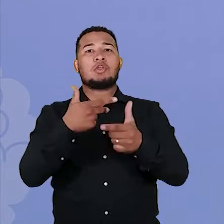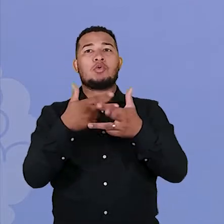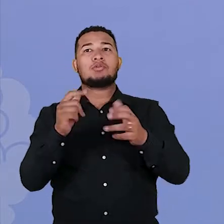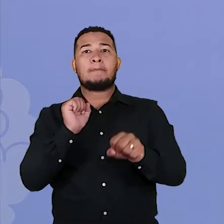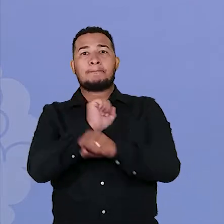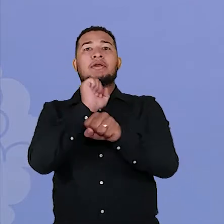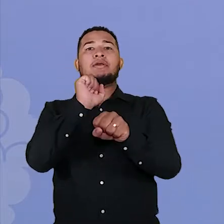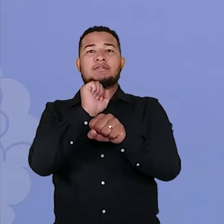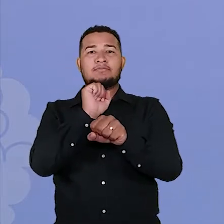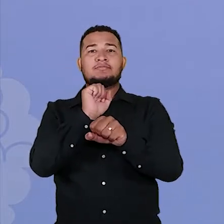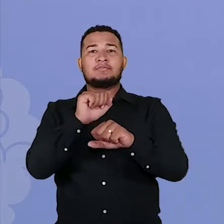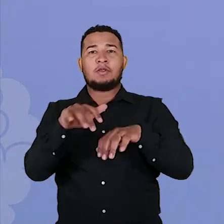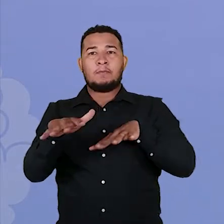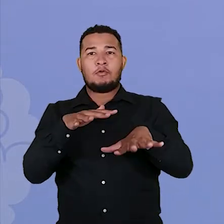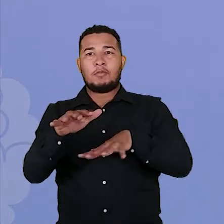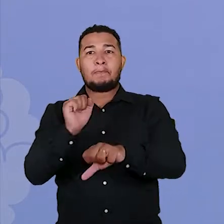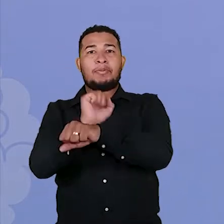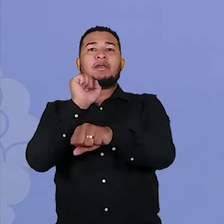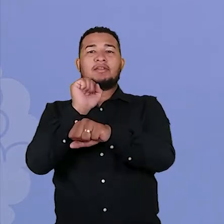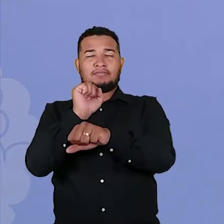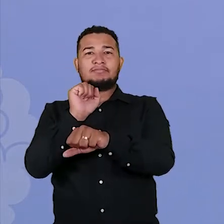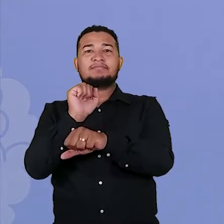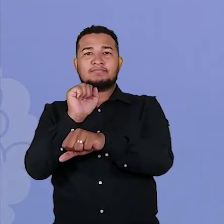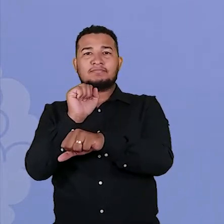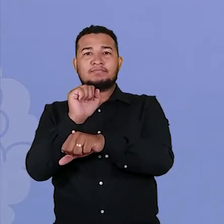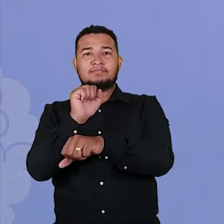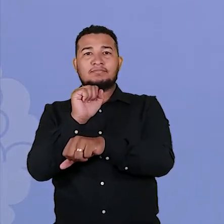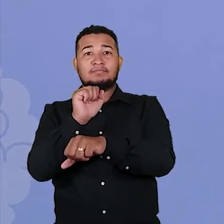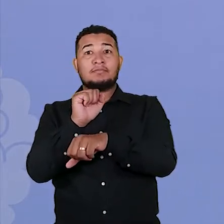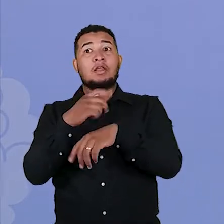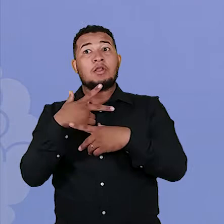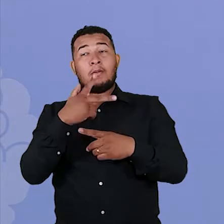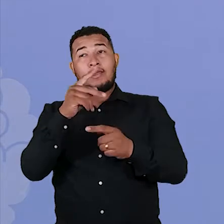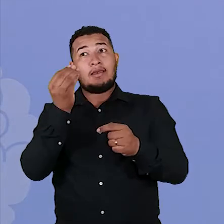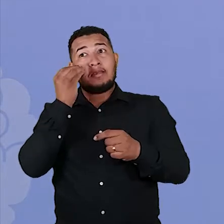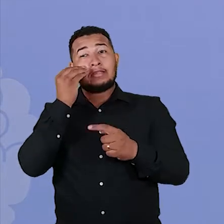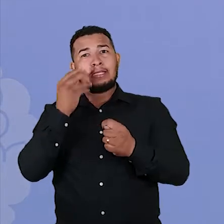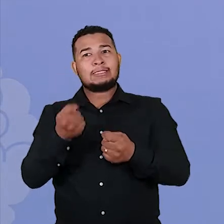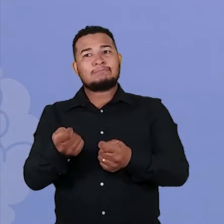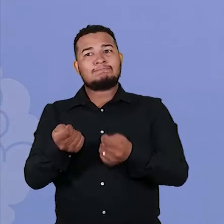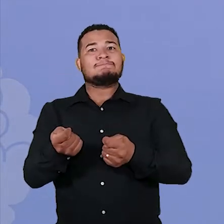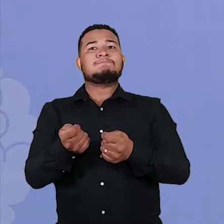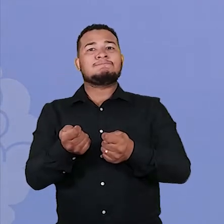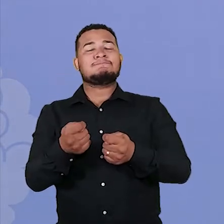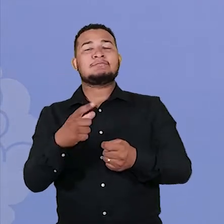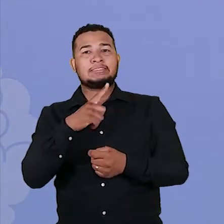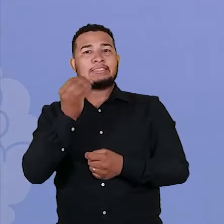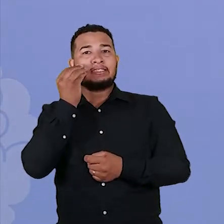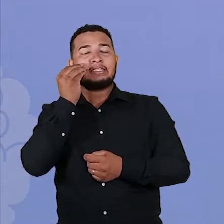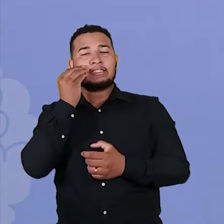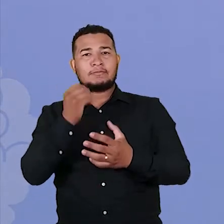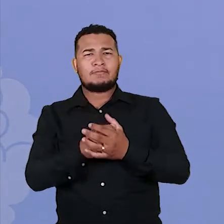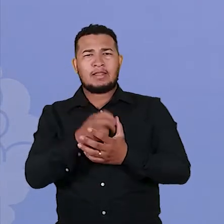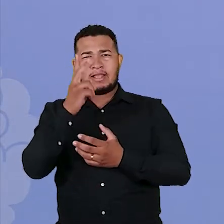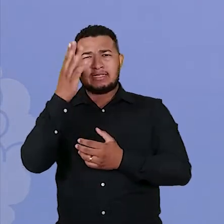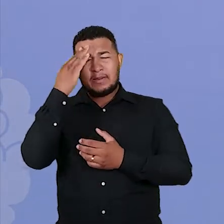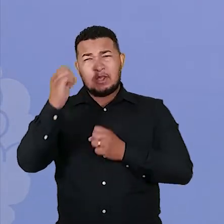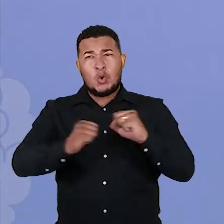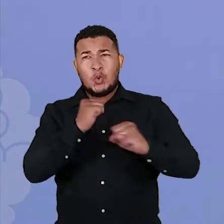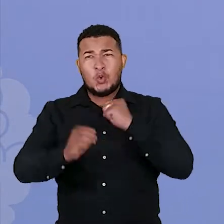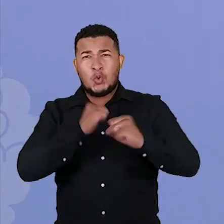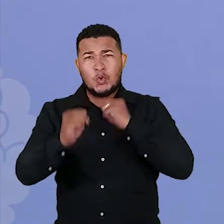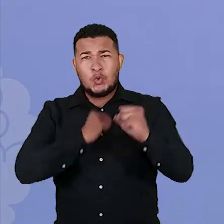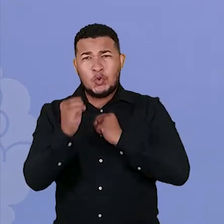alguma coisa que para tem uma força que para esse movimento. Então, ele resiste à parada. Sabe quando você está